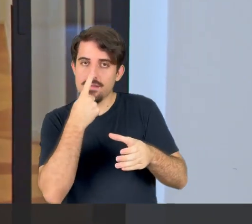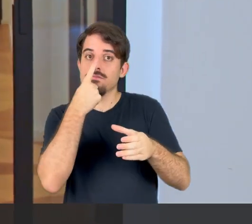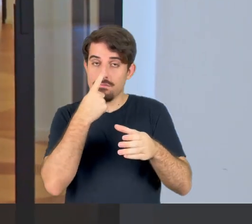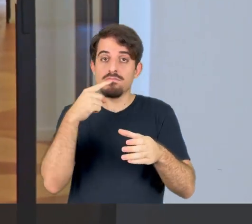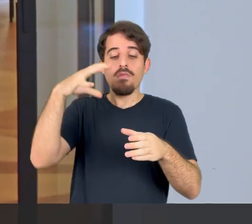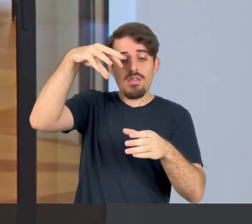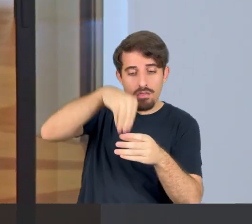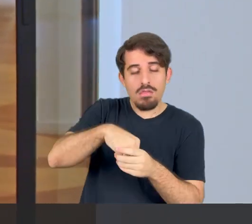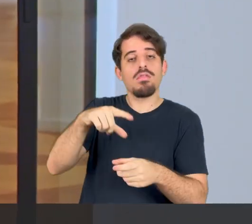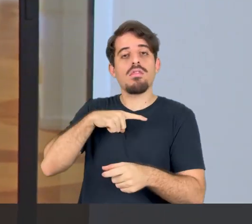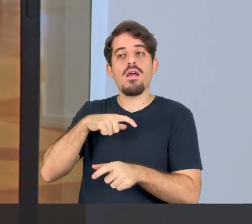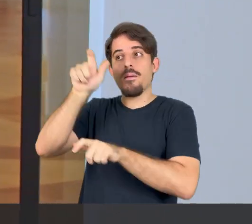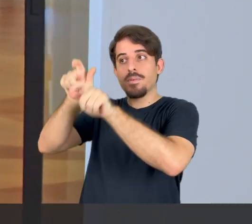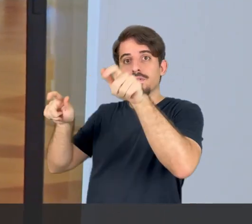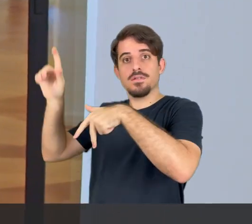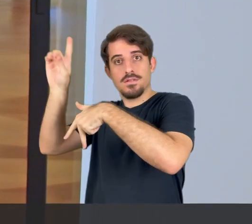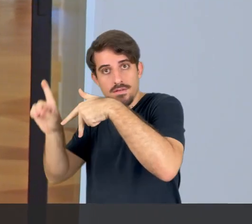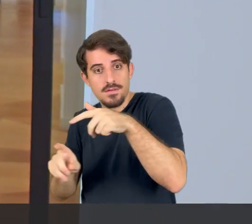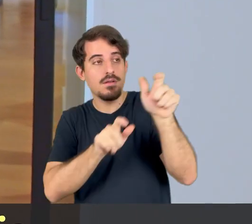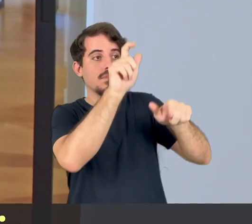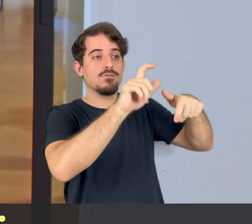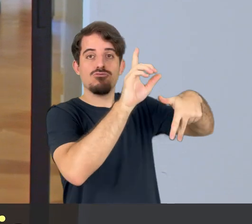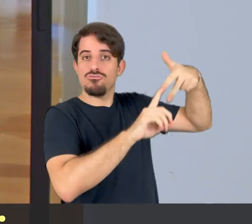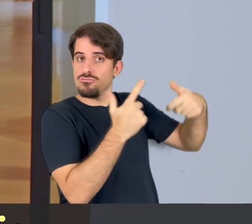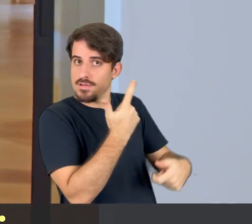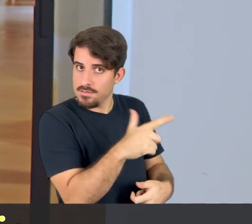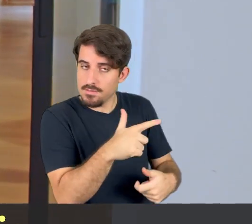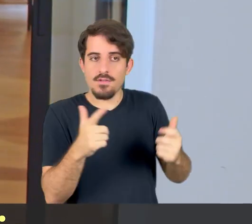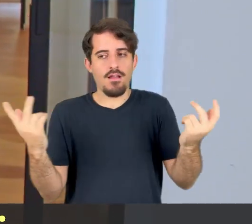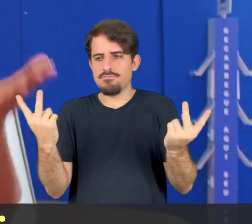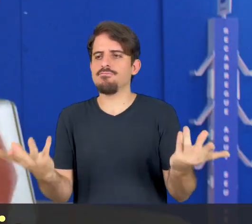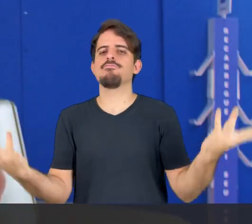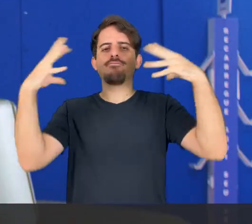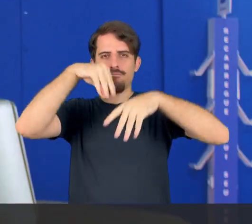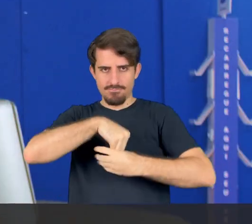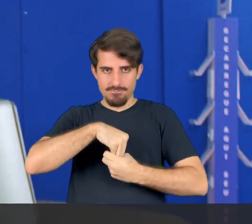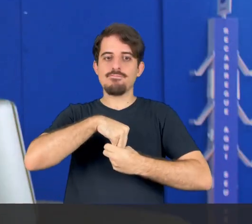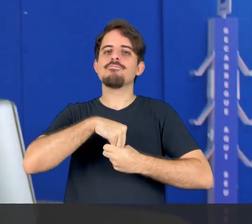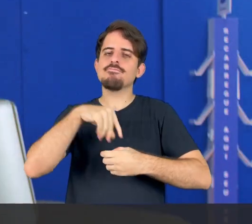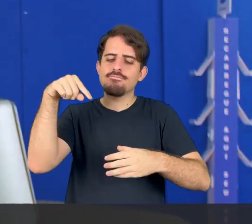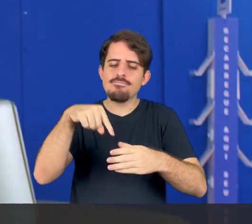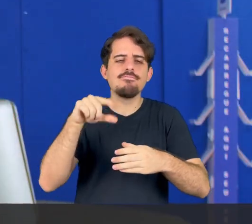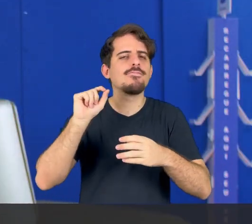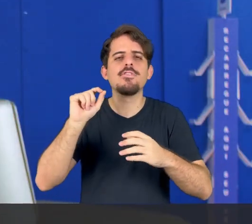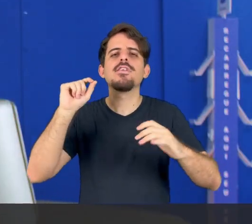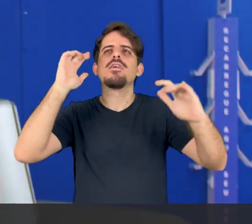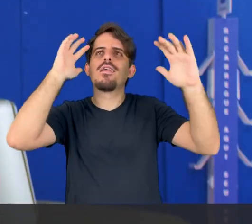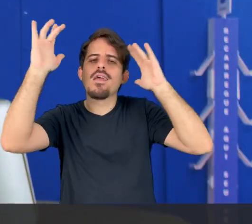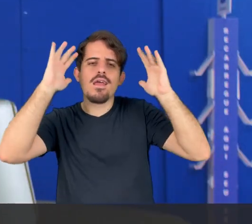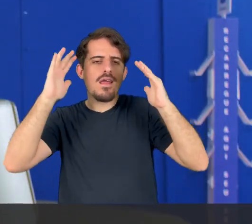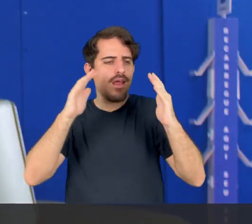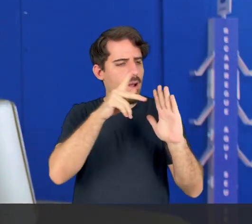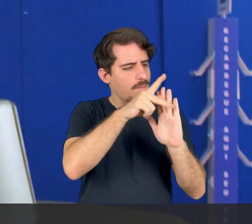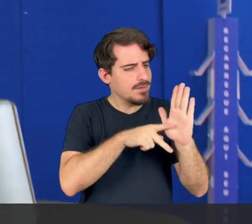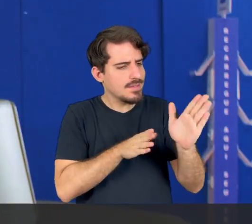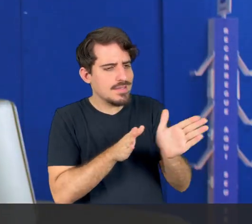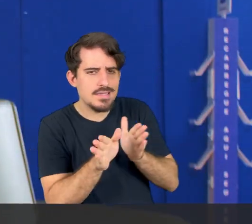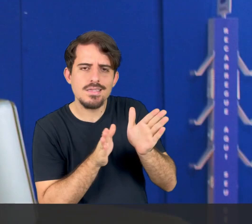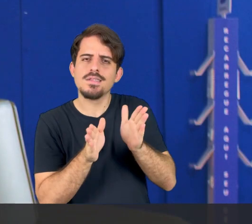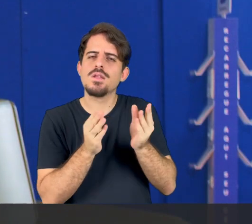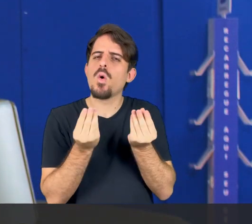a criação do grupo de afinidades, né, que é pessoas com deficiência e sem deficiência, pensando projetos